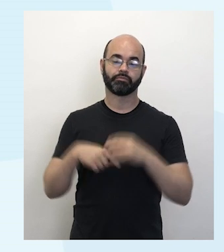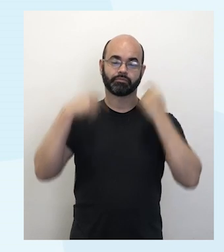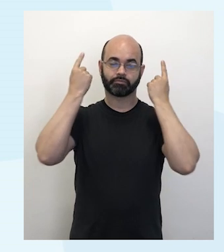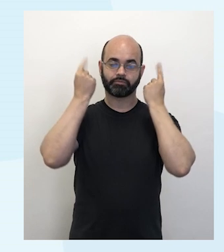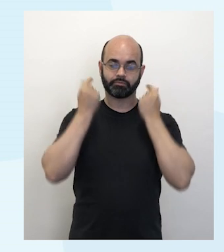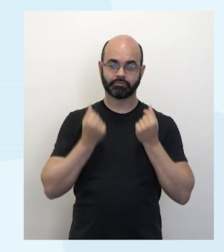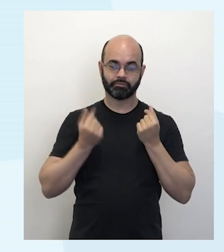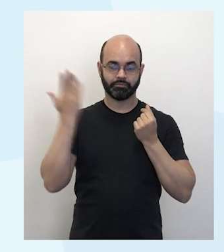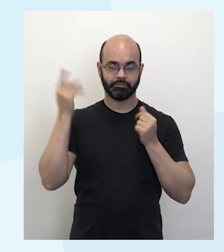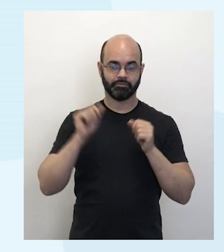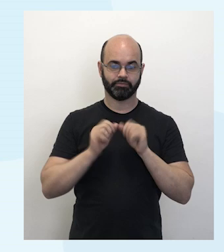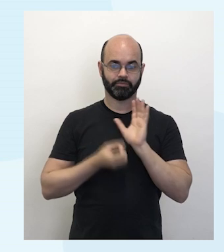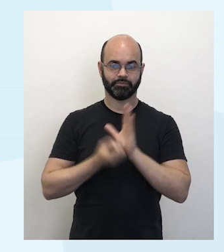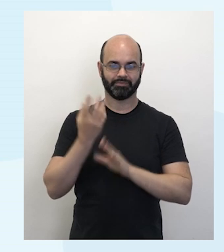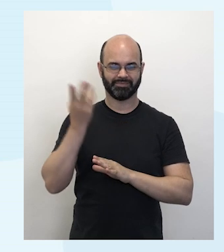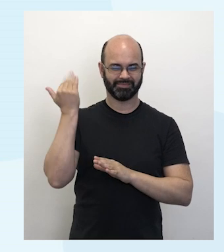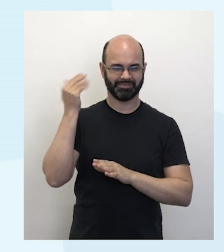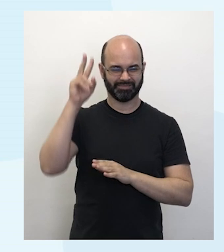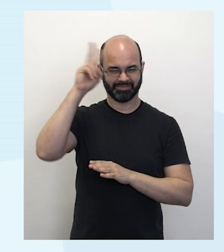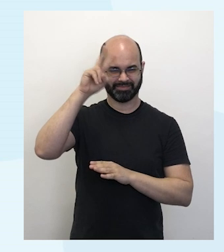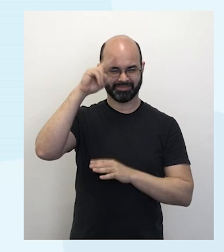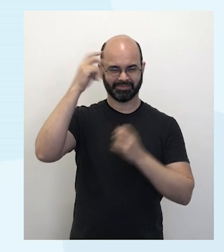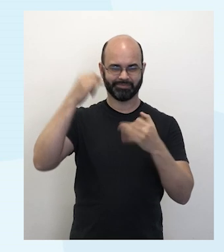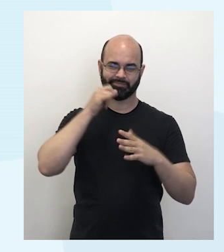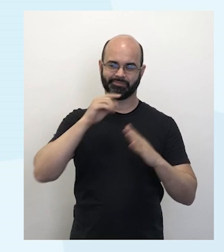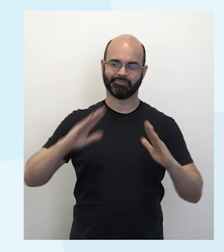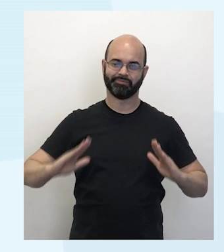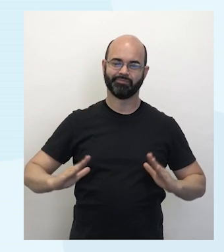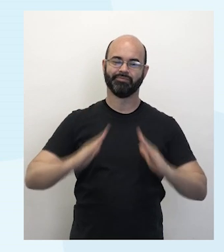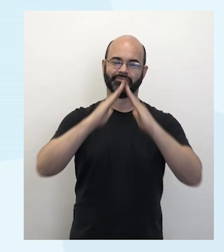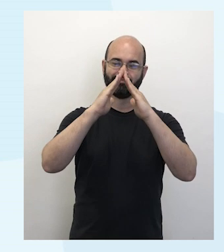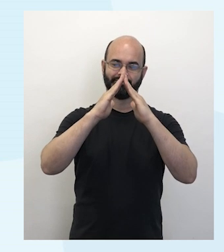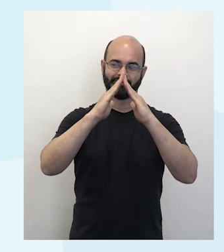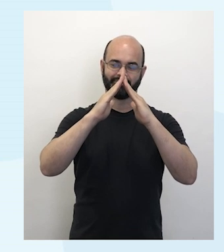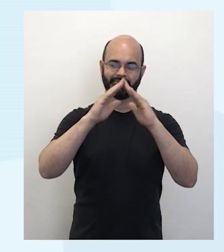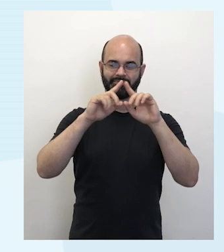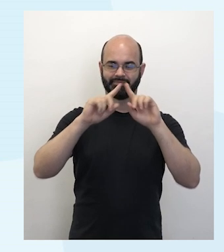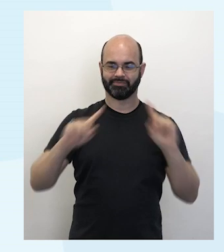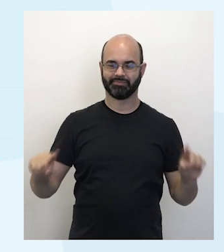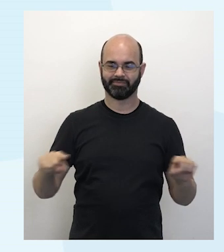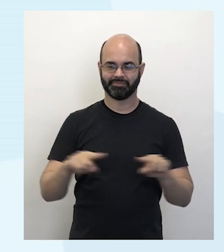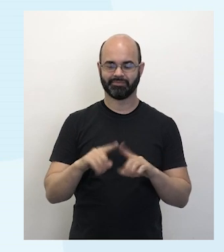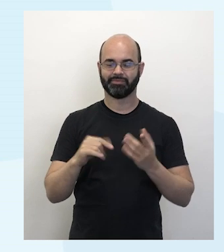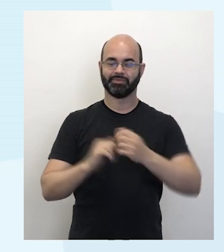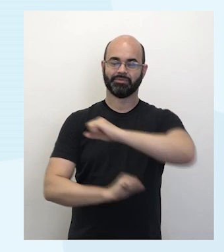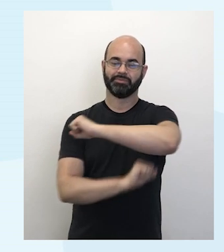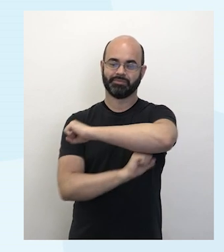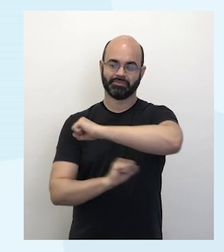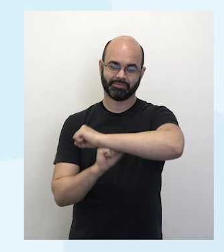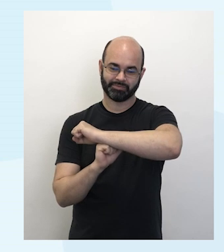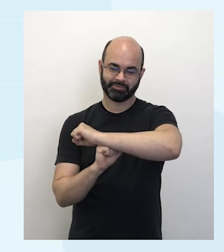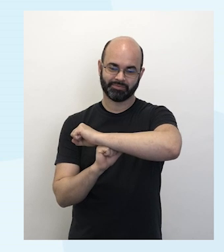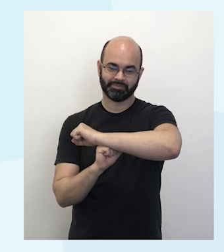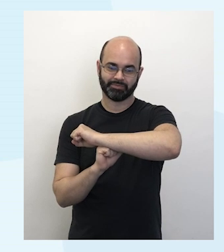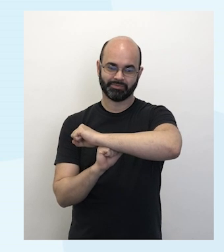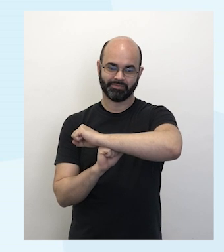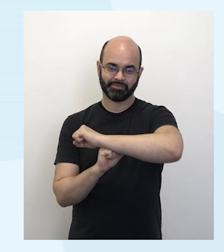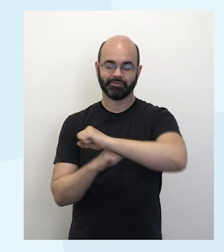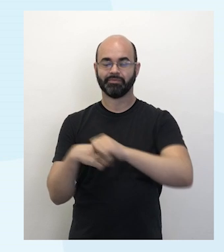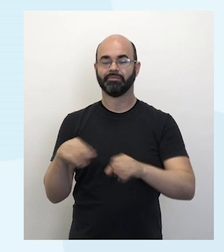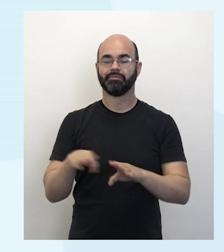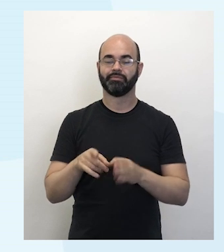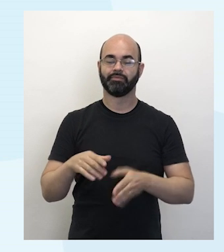como vocês mesmos mencionaram, né? Pirâmides, nós tínhamos pontes, nós tínhamos ruas